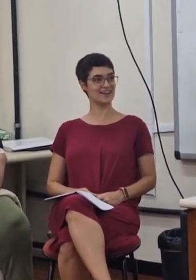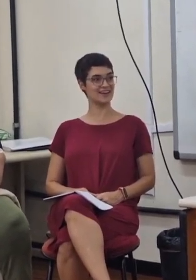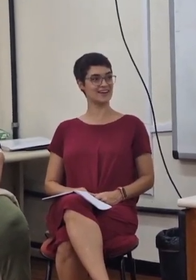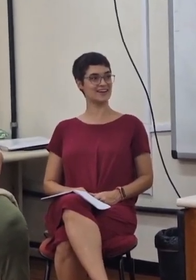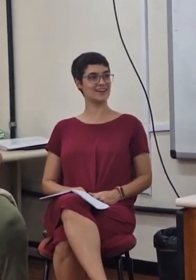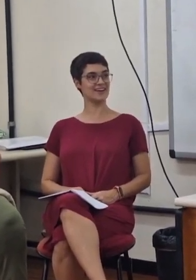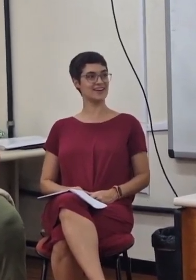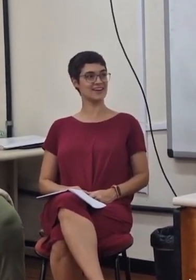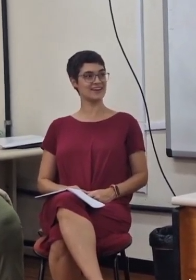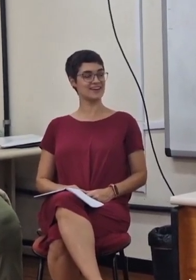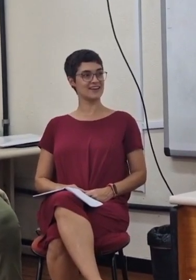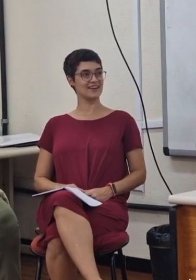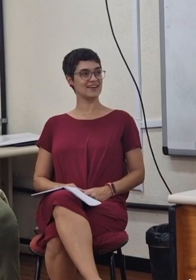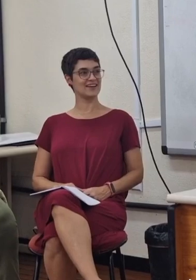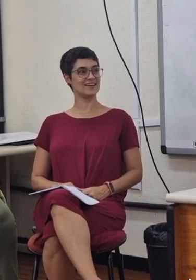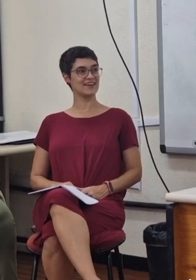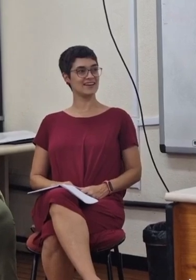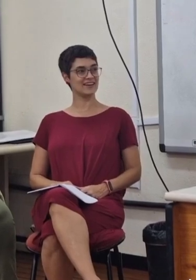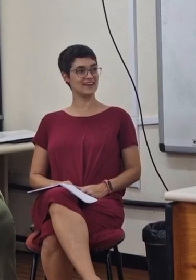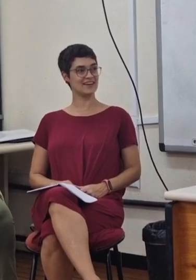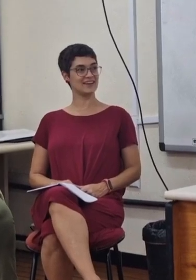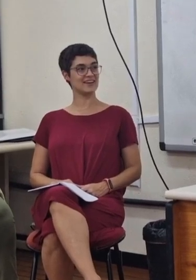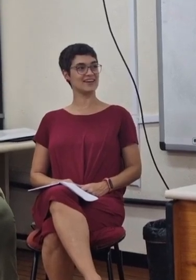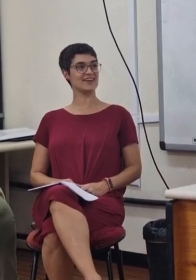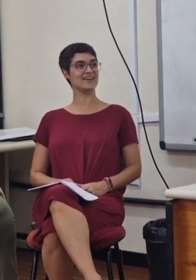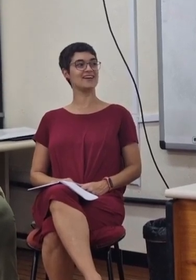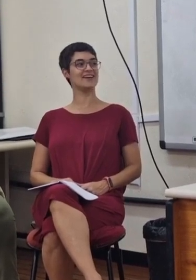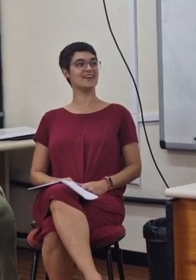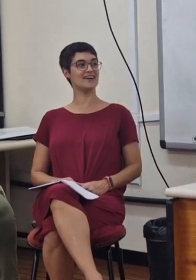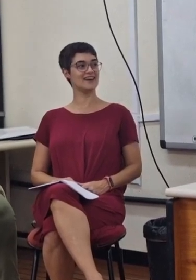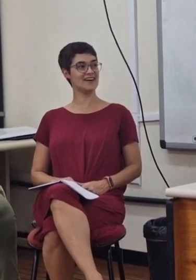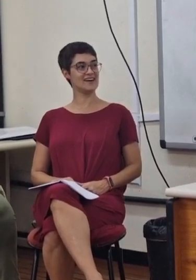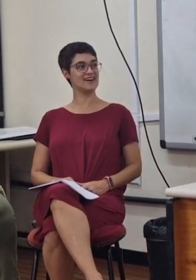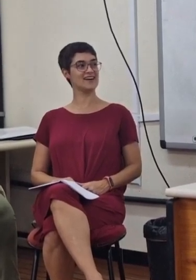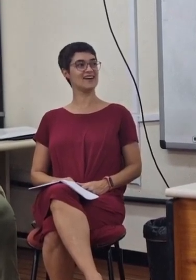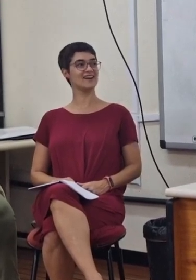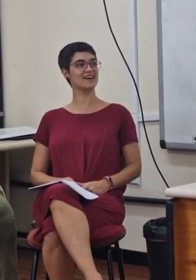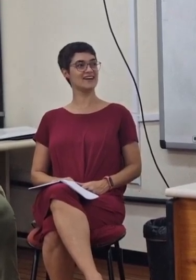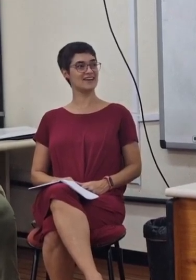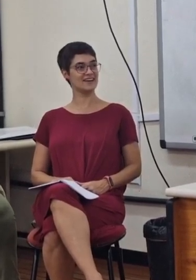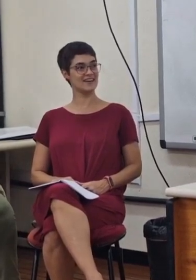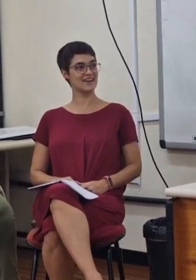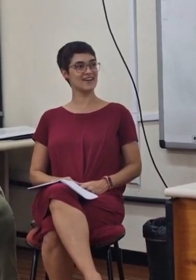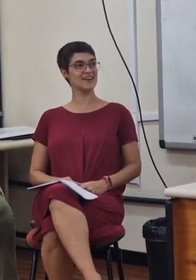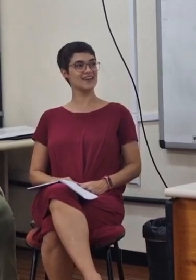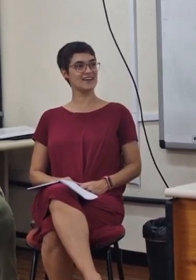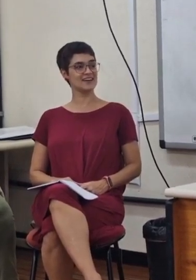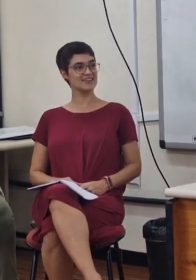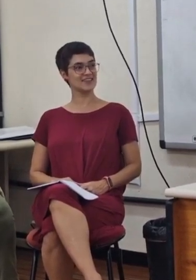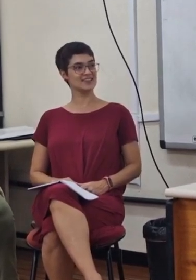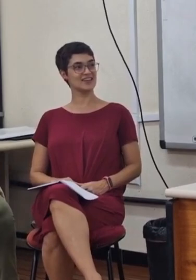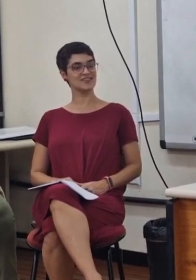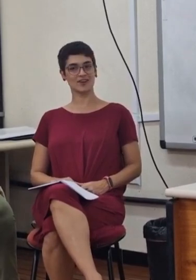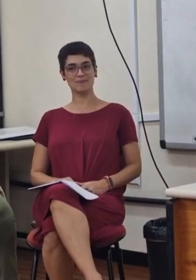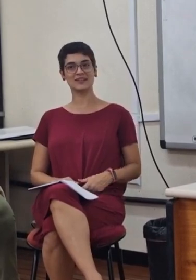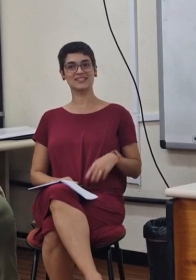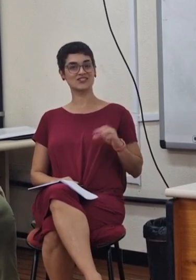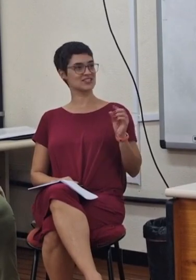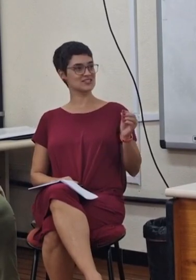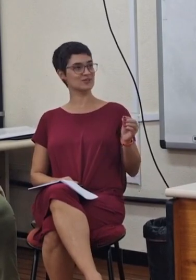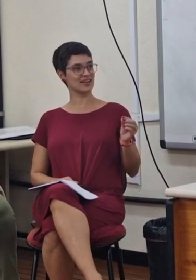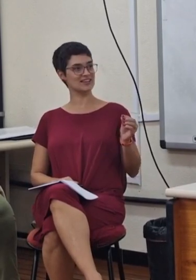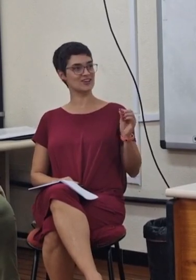Tem senso. Tem um outro espetáculo da Alexandre Strano também, o Rogério é arrastado, não sei o quê. Que tem